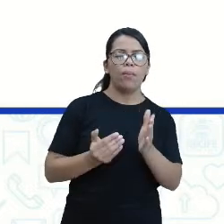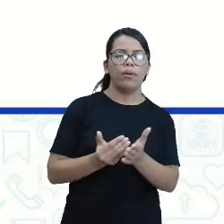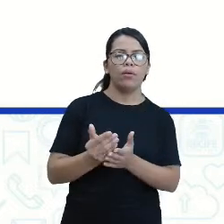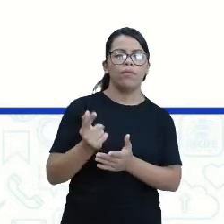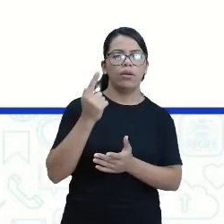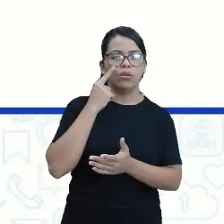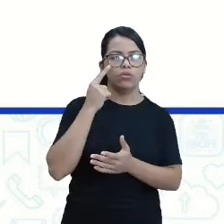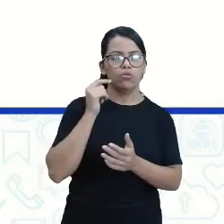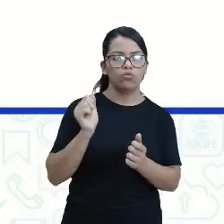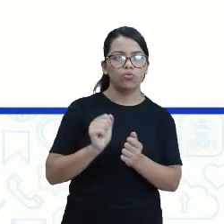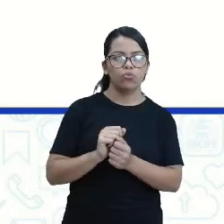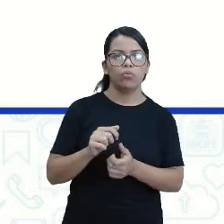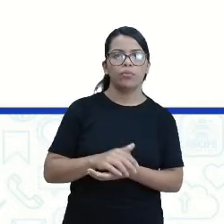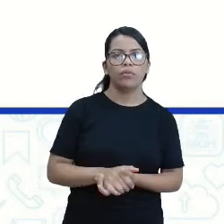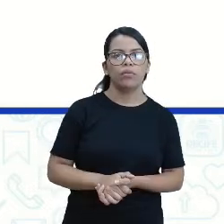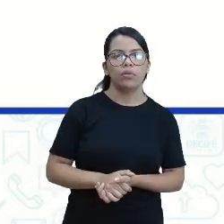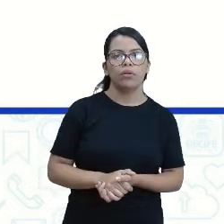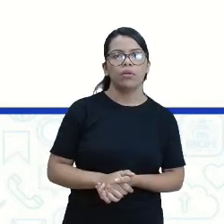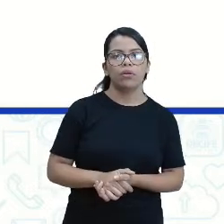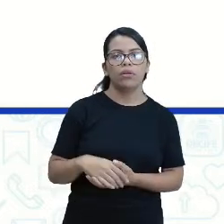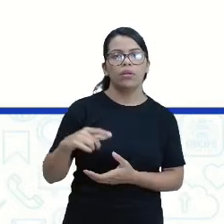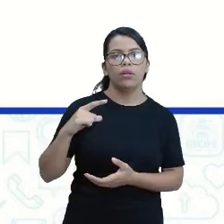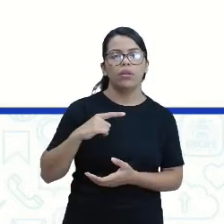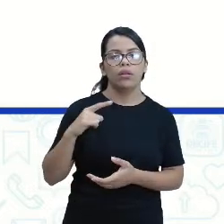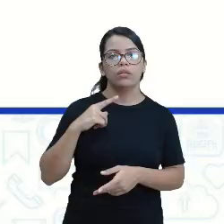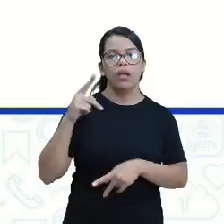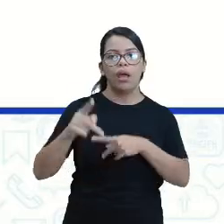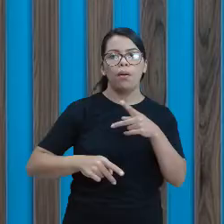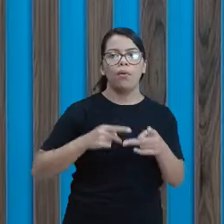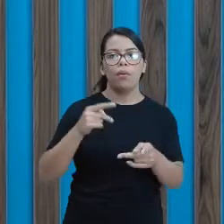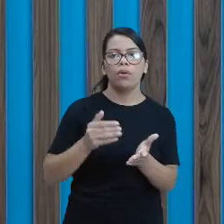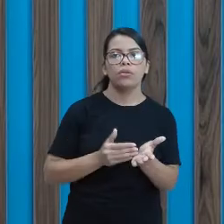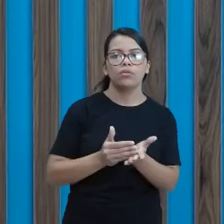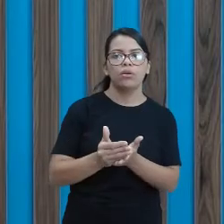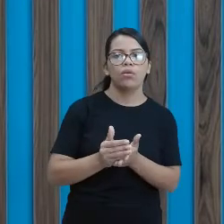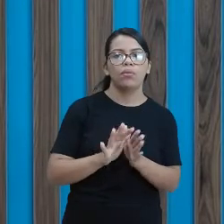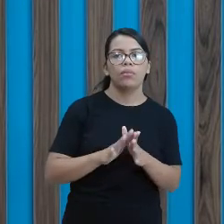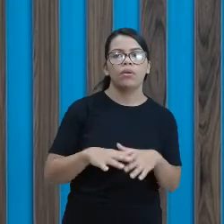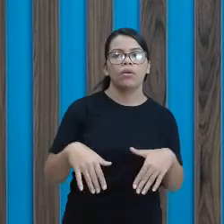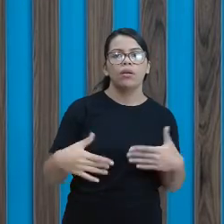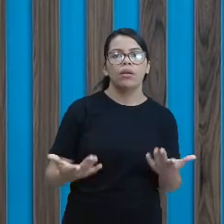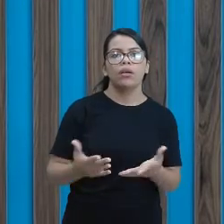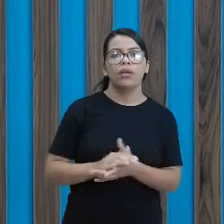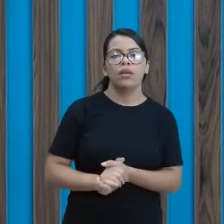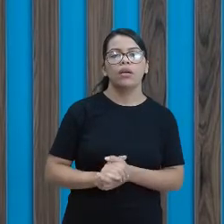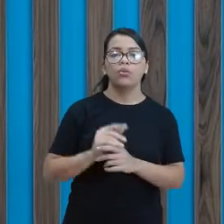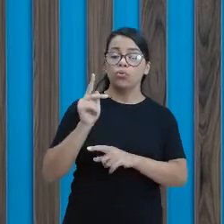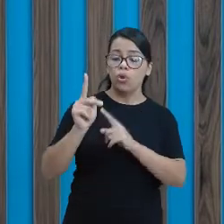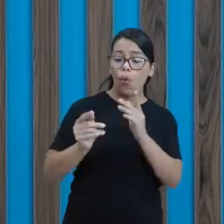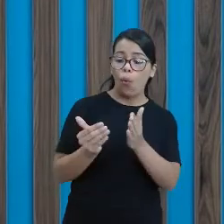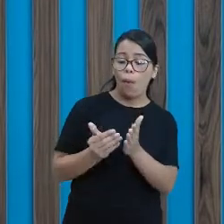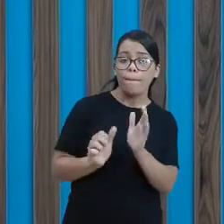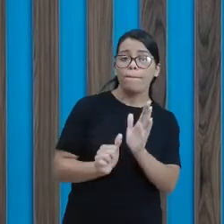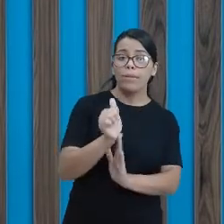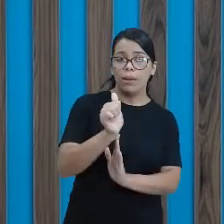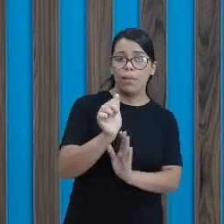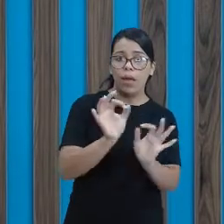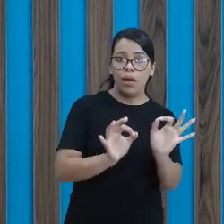aqui comigo então, ó, a população original aqui em cima, e o primeiro passo da especiação é a